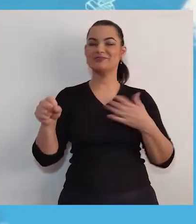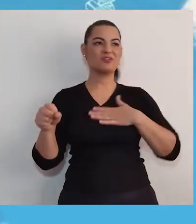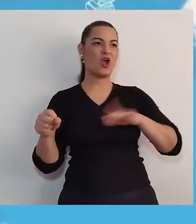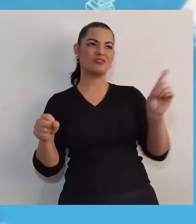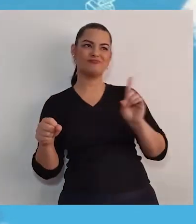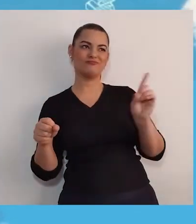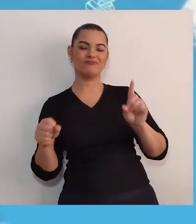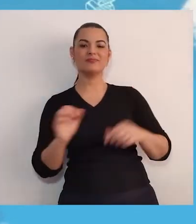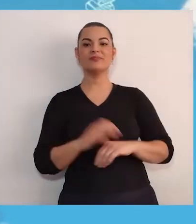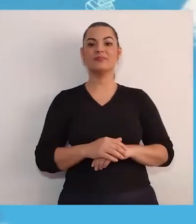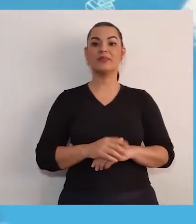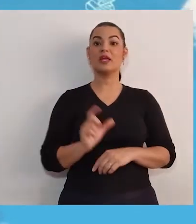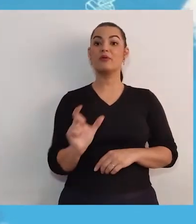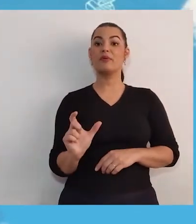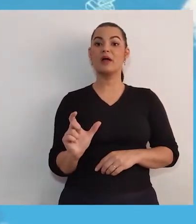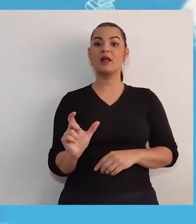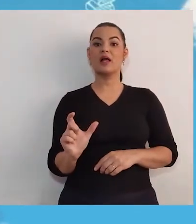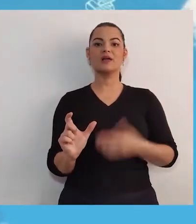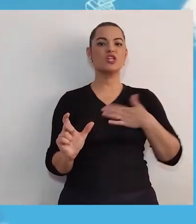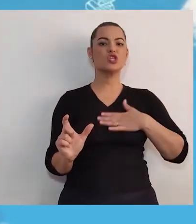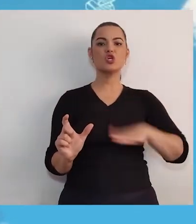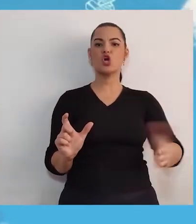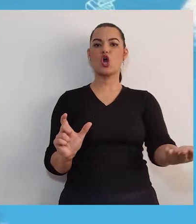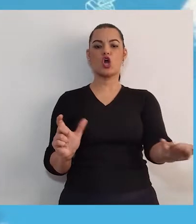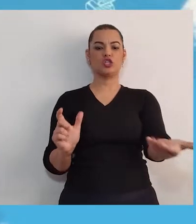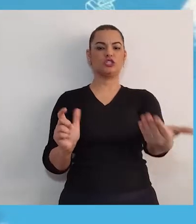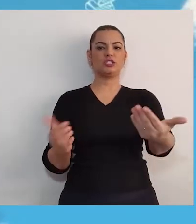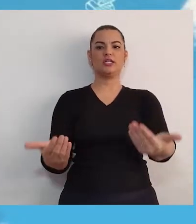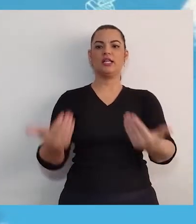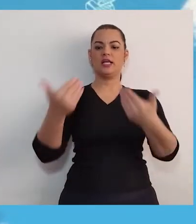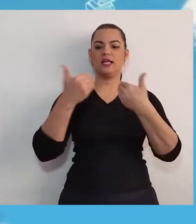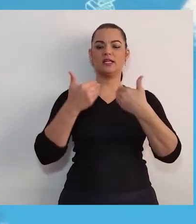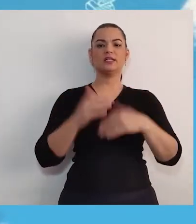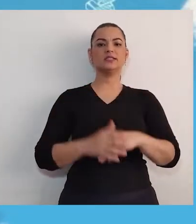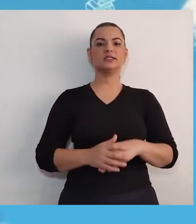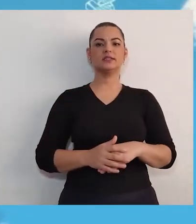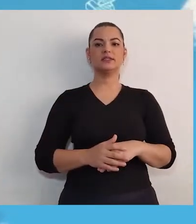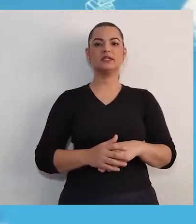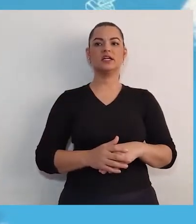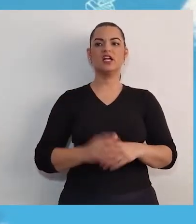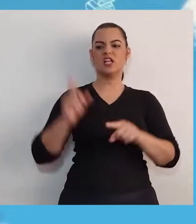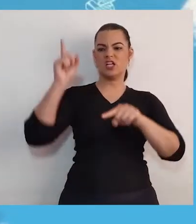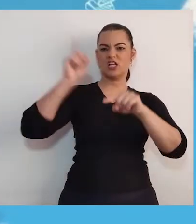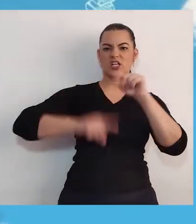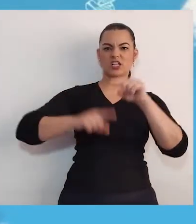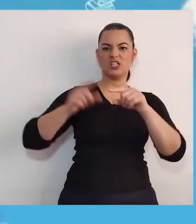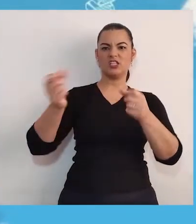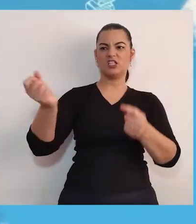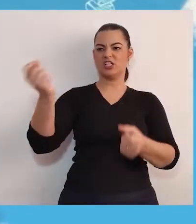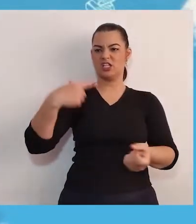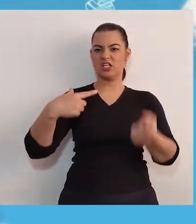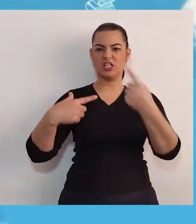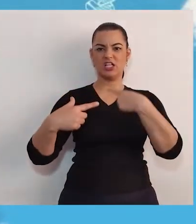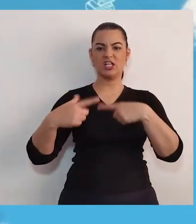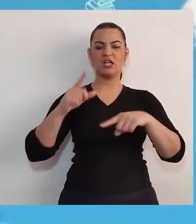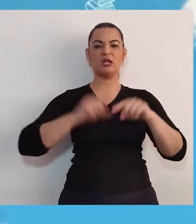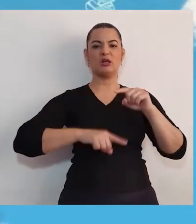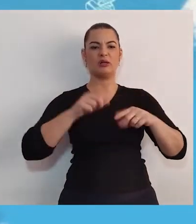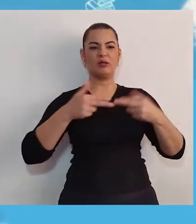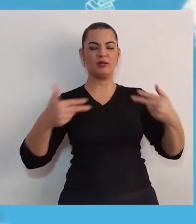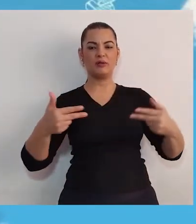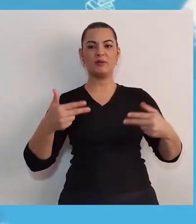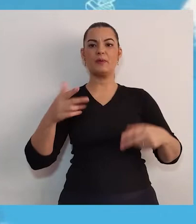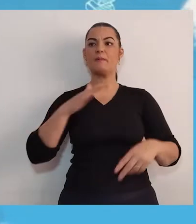gosta. Palavras que o Caio não gosta de ouvir: xingamentos, palavrões, mortos e mortes e